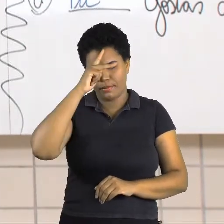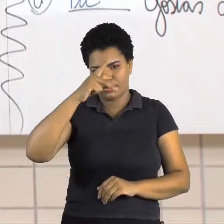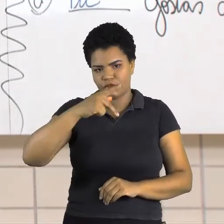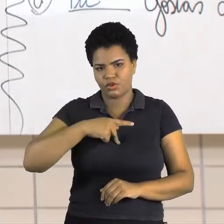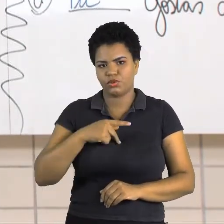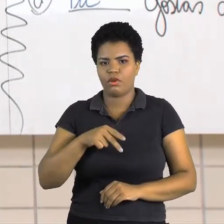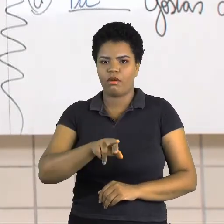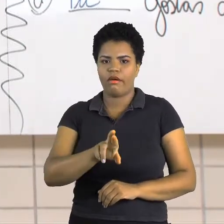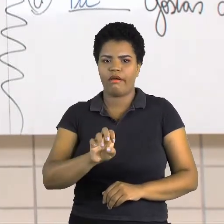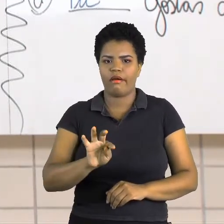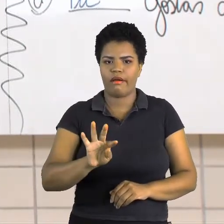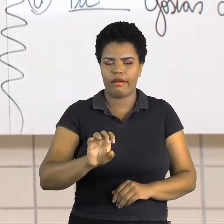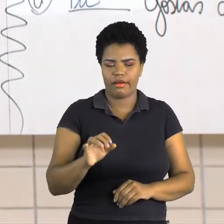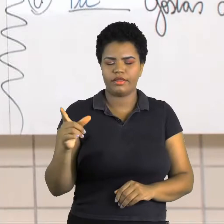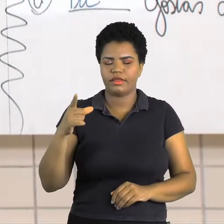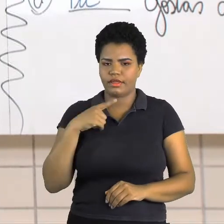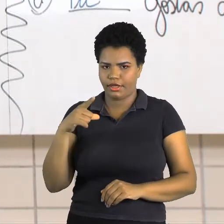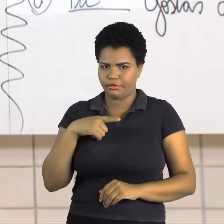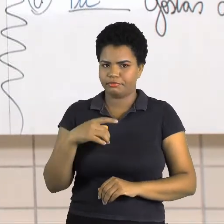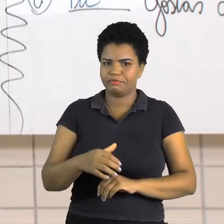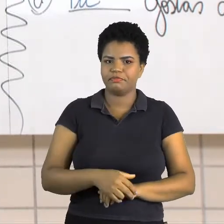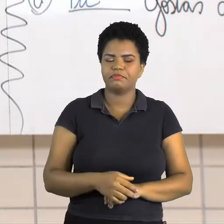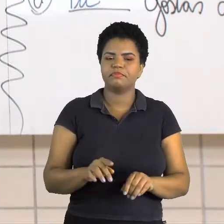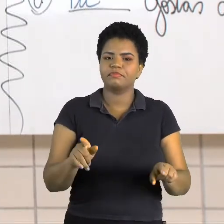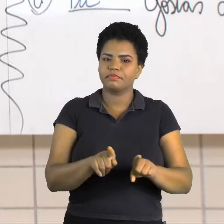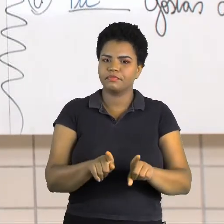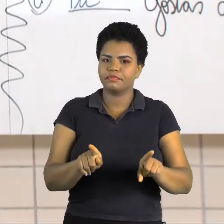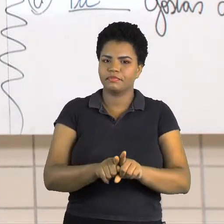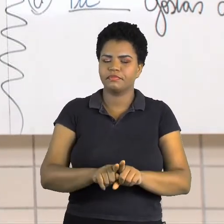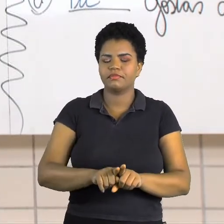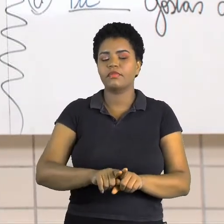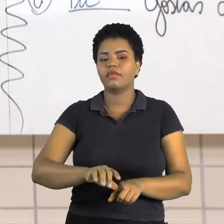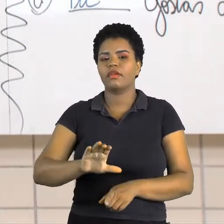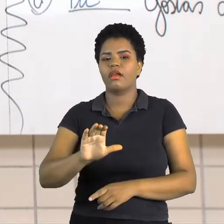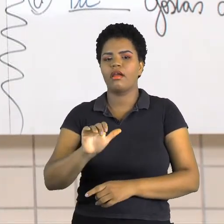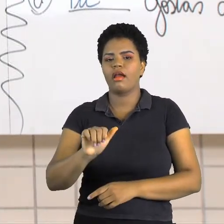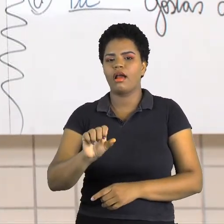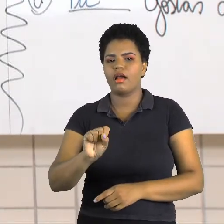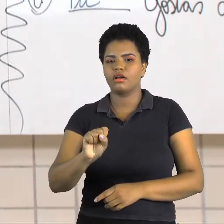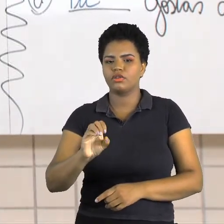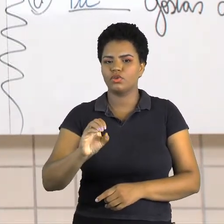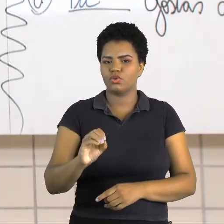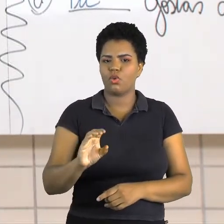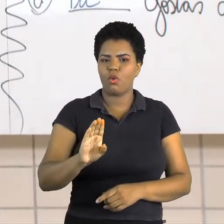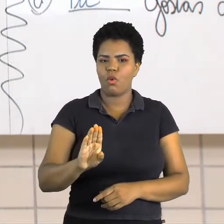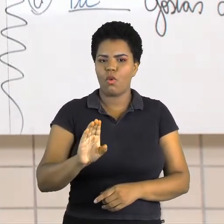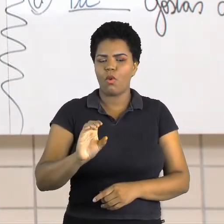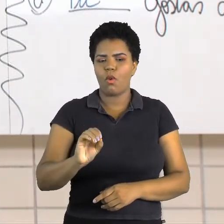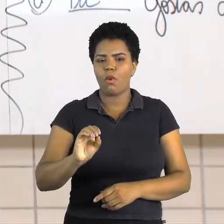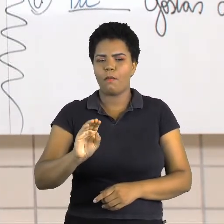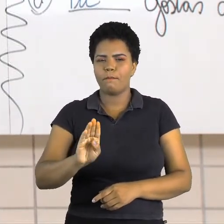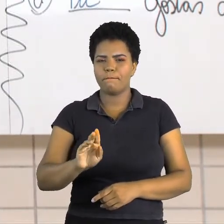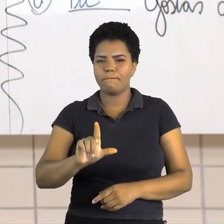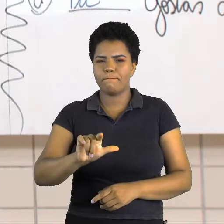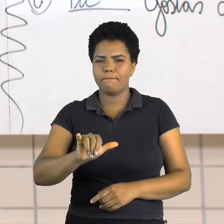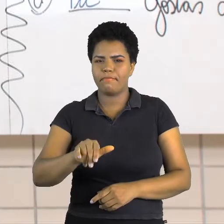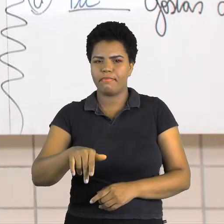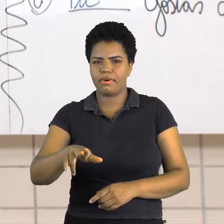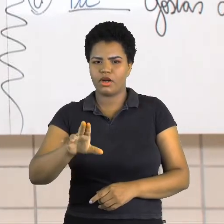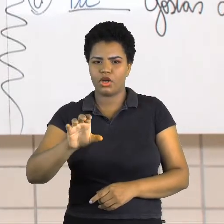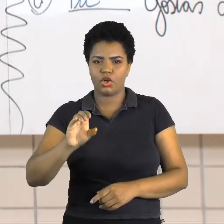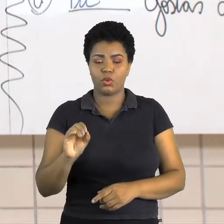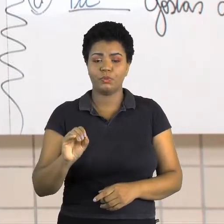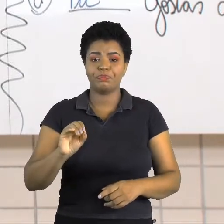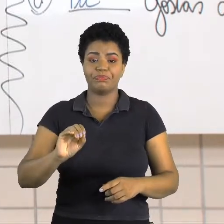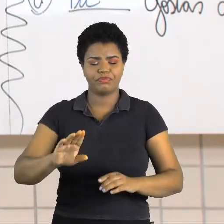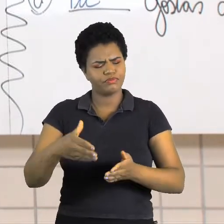reto. E também do caso oblíquo. Estudem, Estudem essa tabela. Na